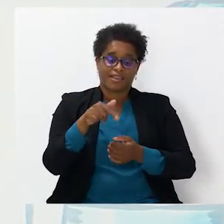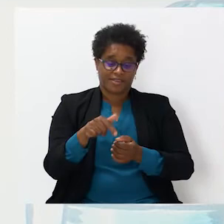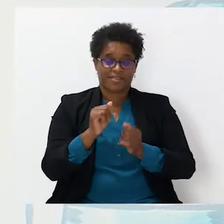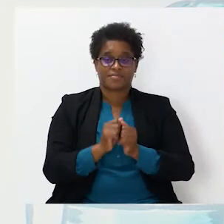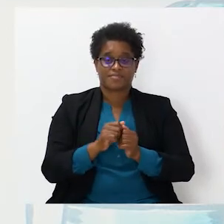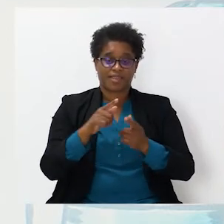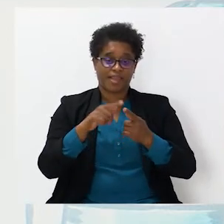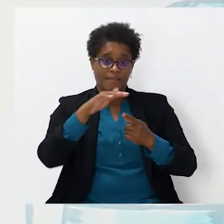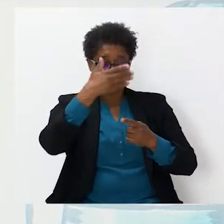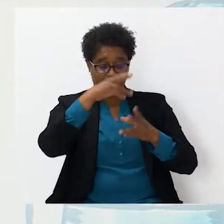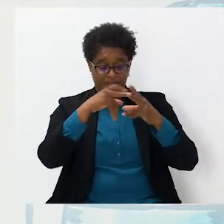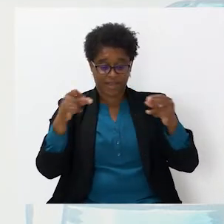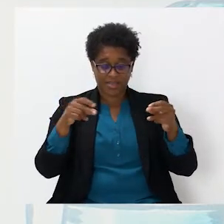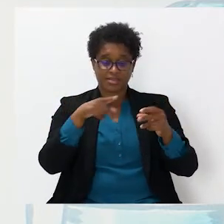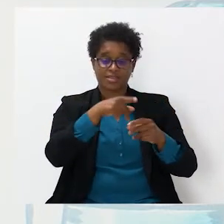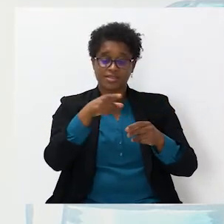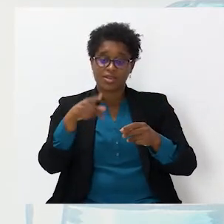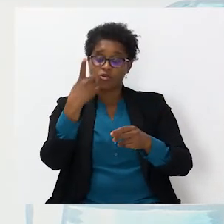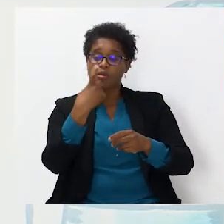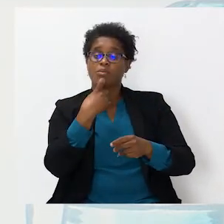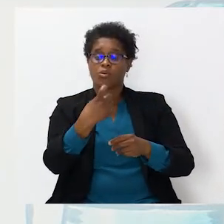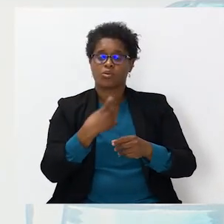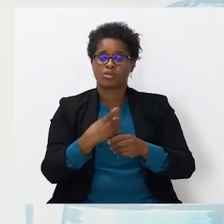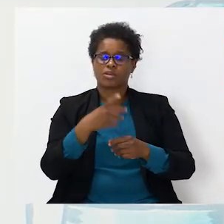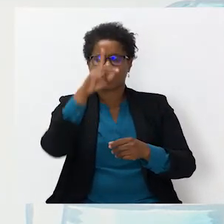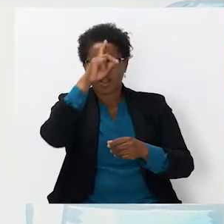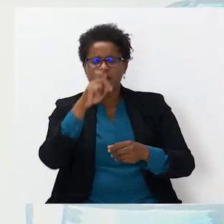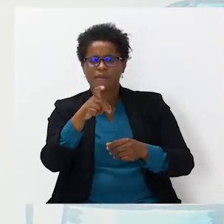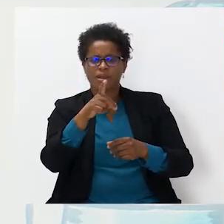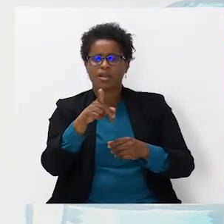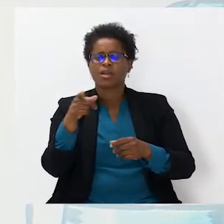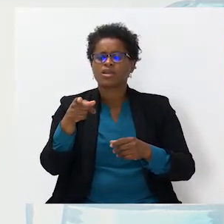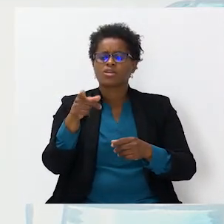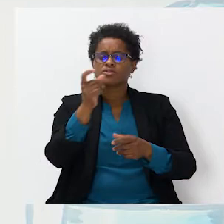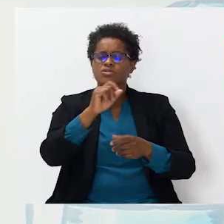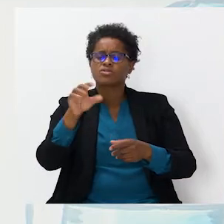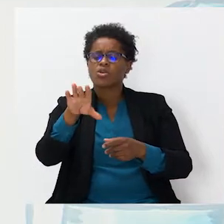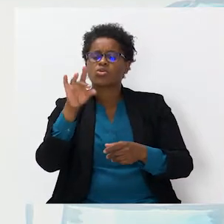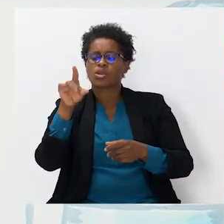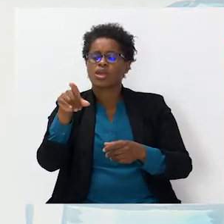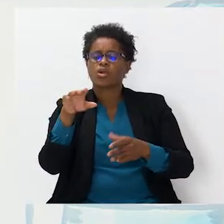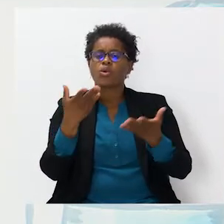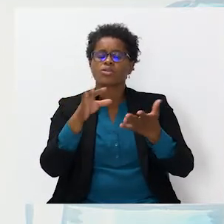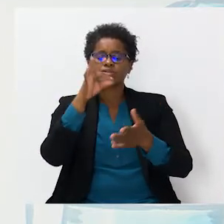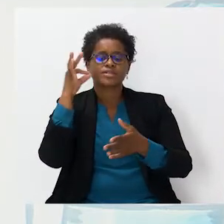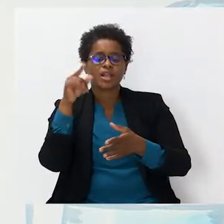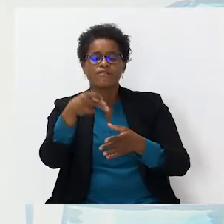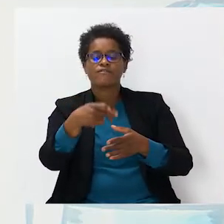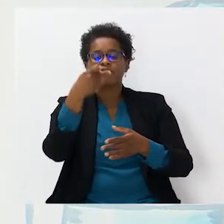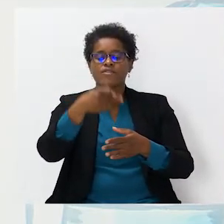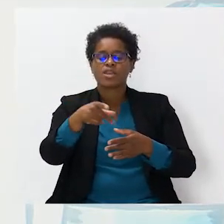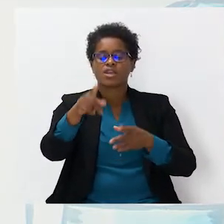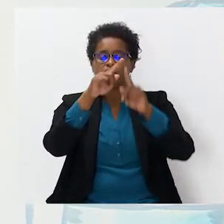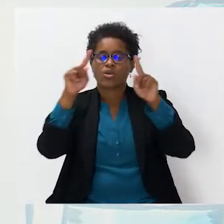Aqui, a primeira frase diz, indica uma pergunta. Vamos recordar. Ali vamos escolher qual é o sinal que fica